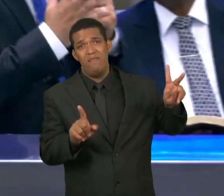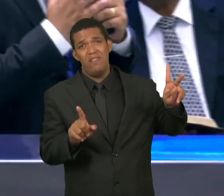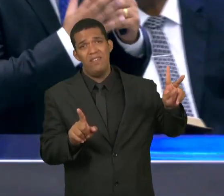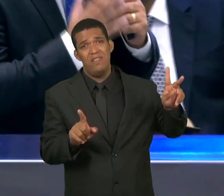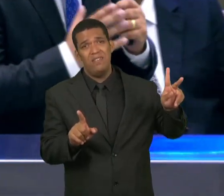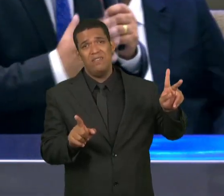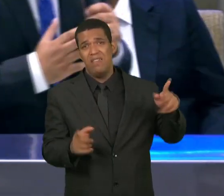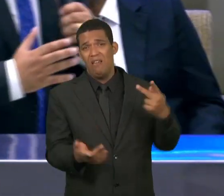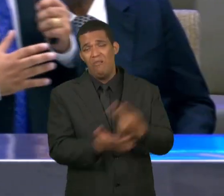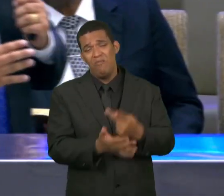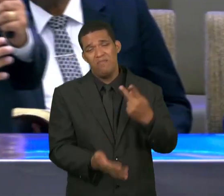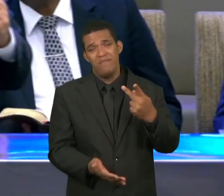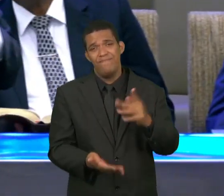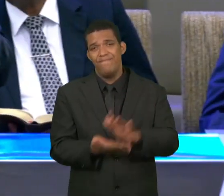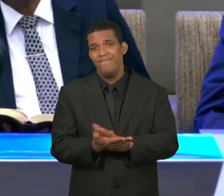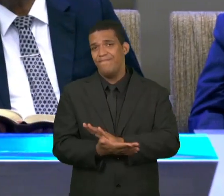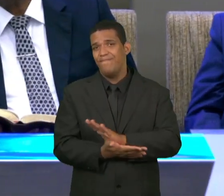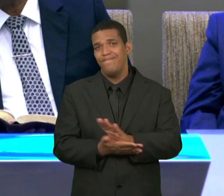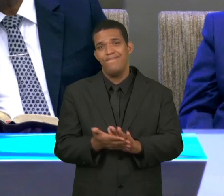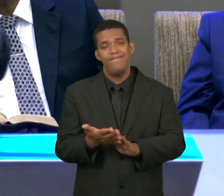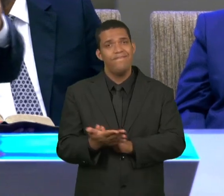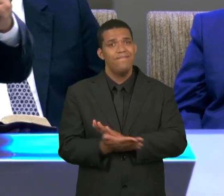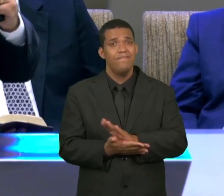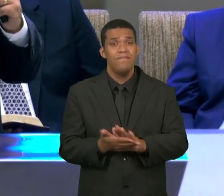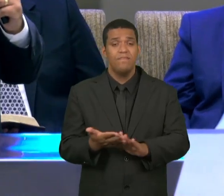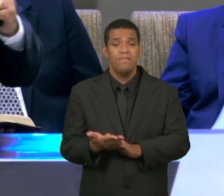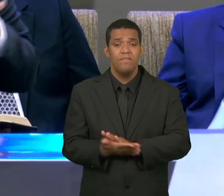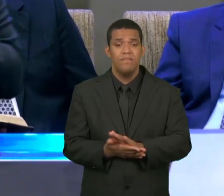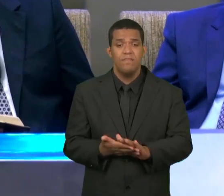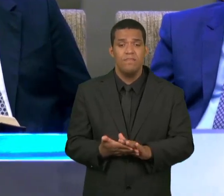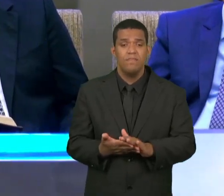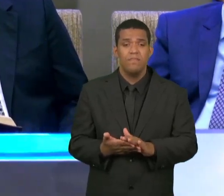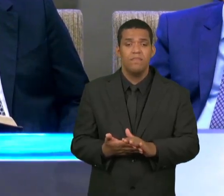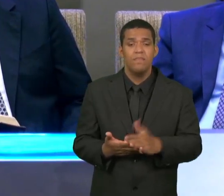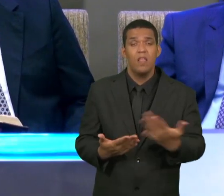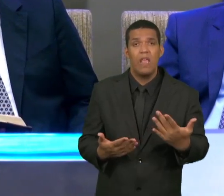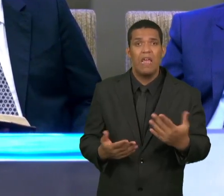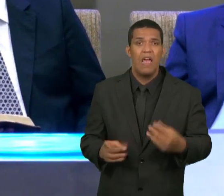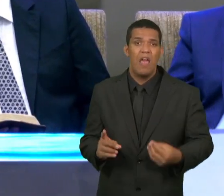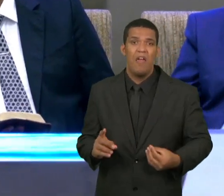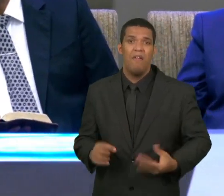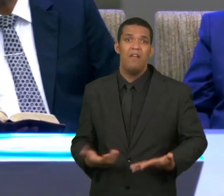não se realiza. O que era para a vida se torna morte.